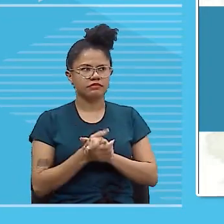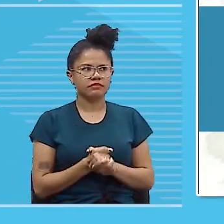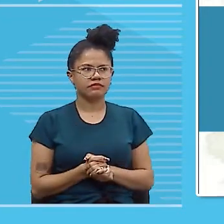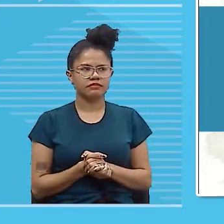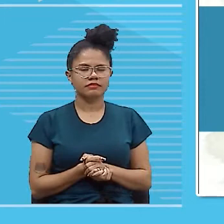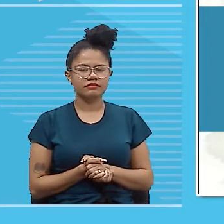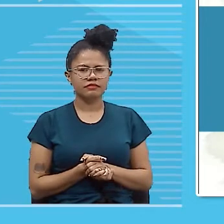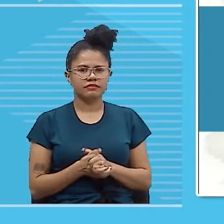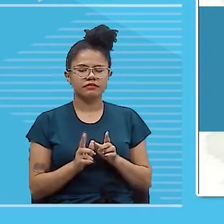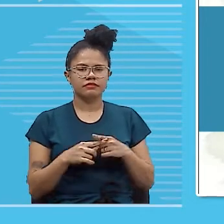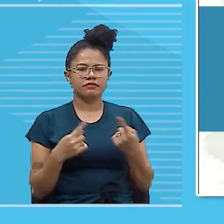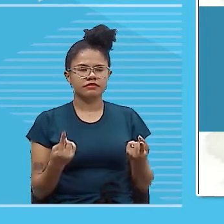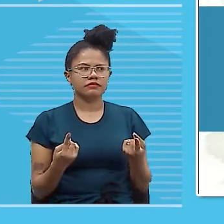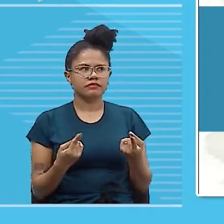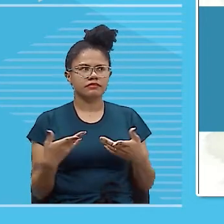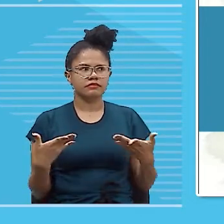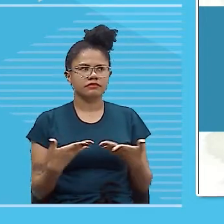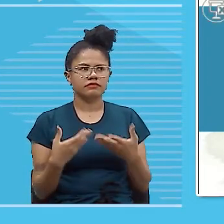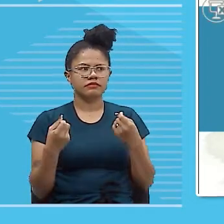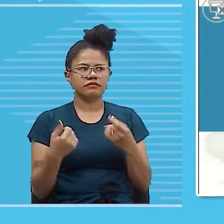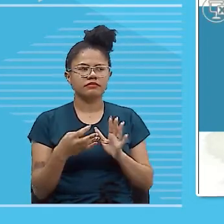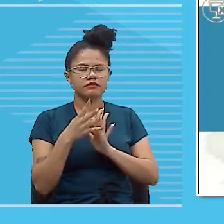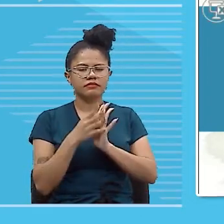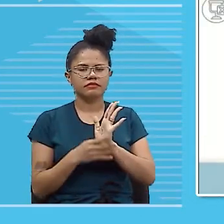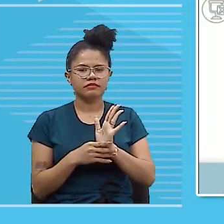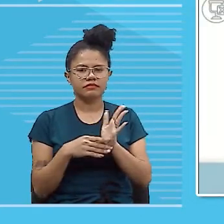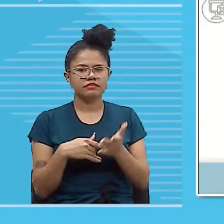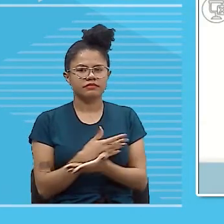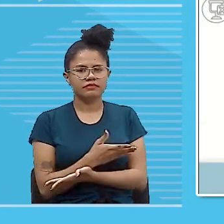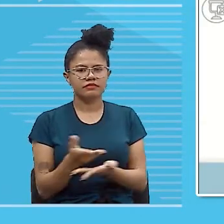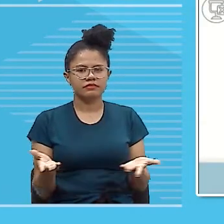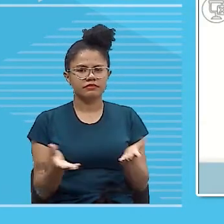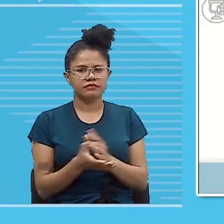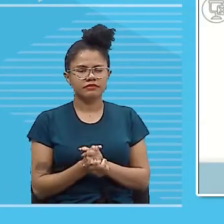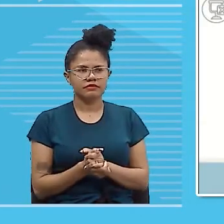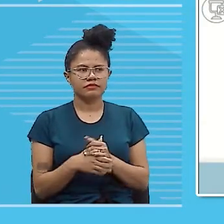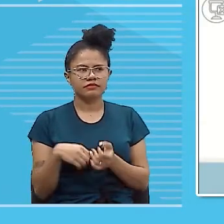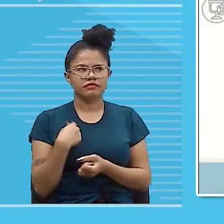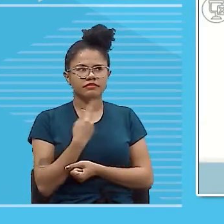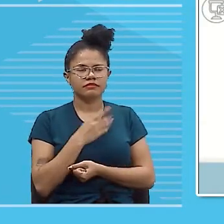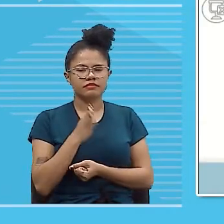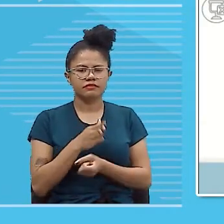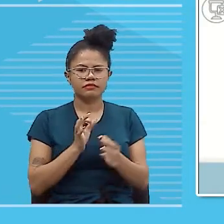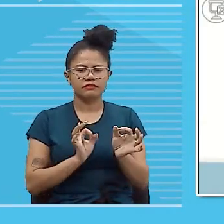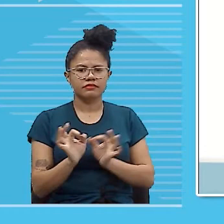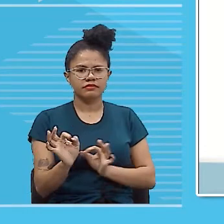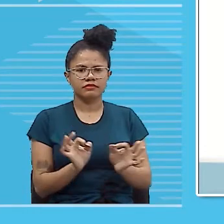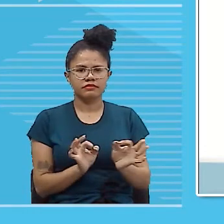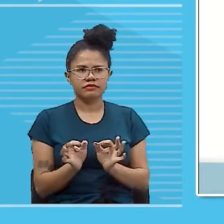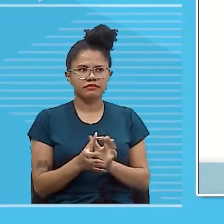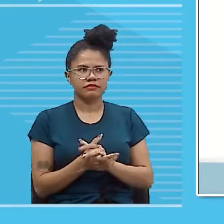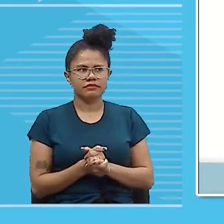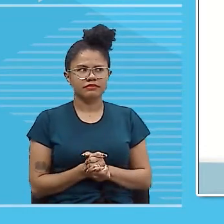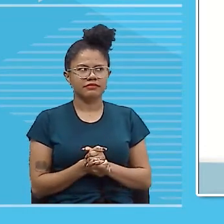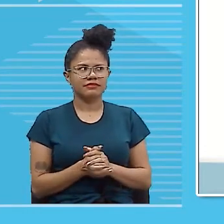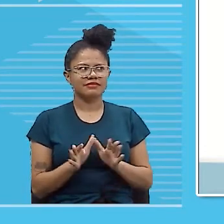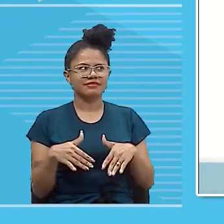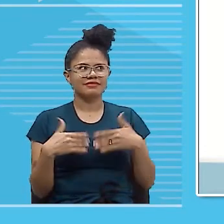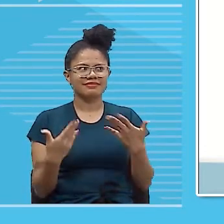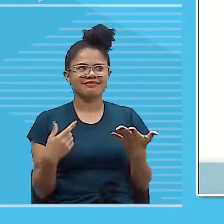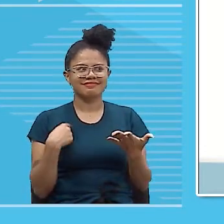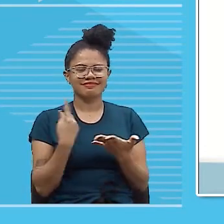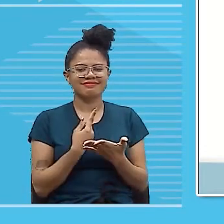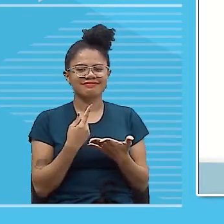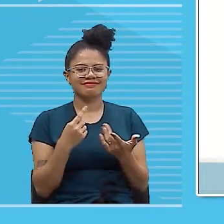mas antes vou colocar o roteirozinho aqui só para a gente deixar tudo tranquilo Qual é o nosso